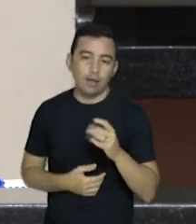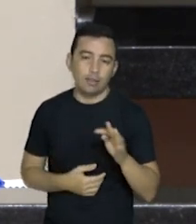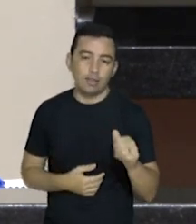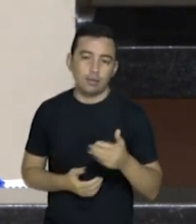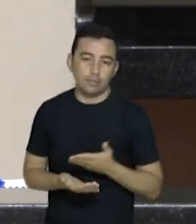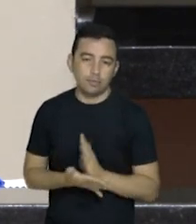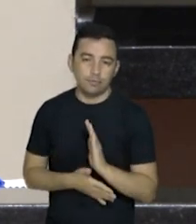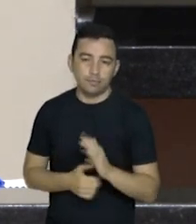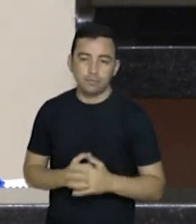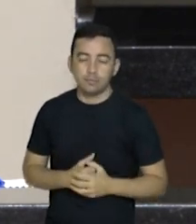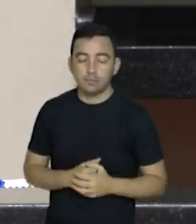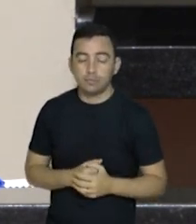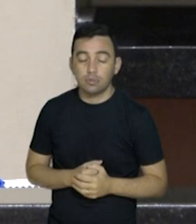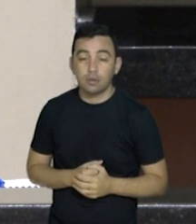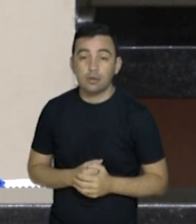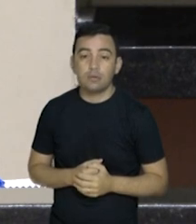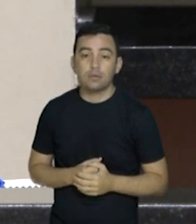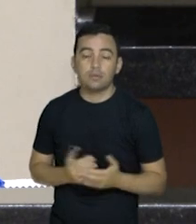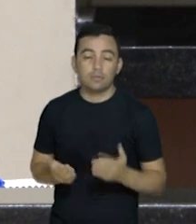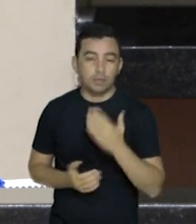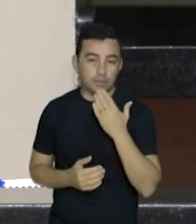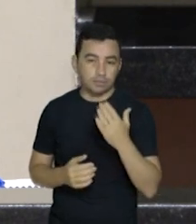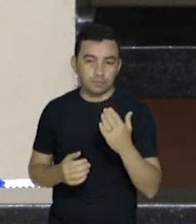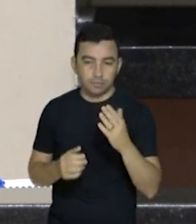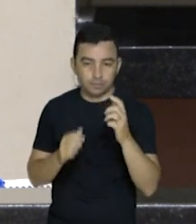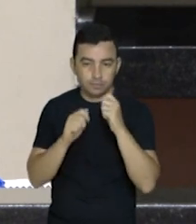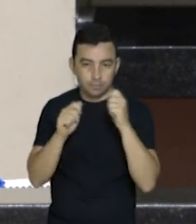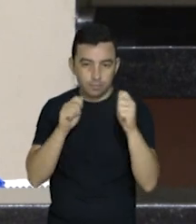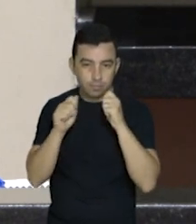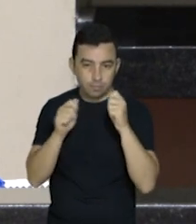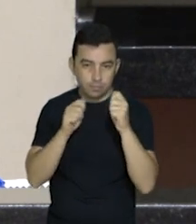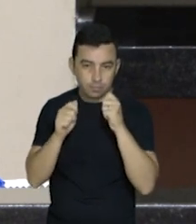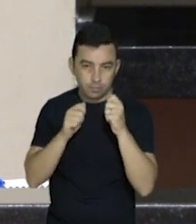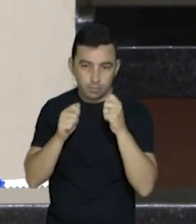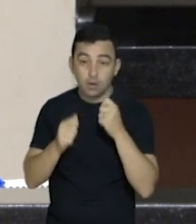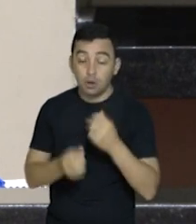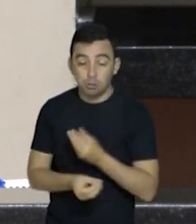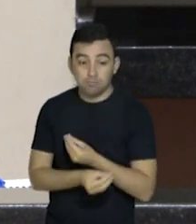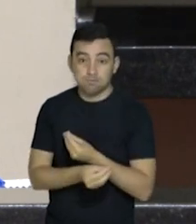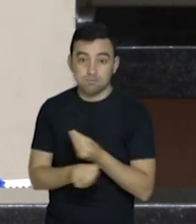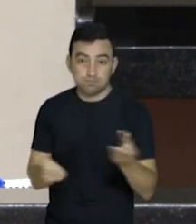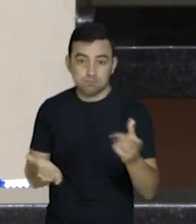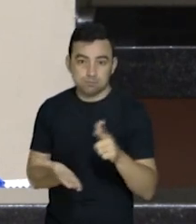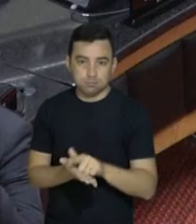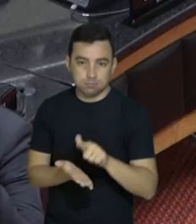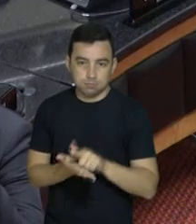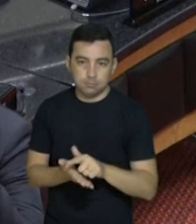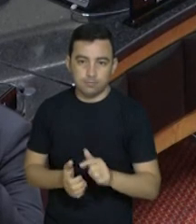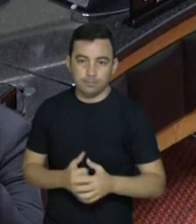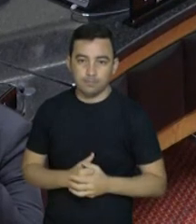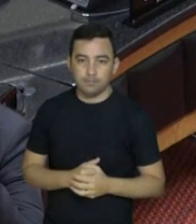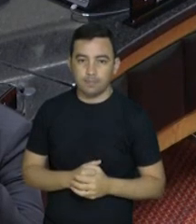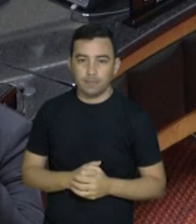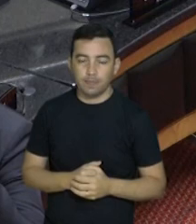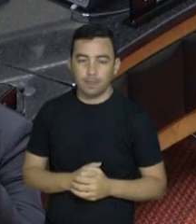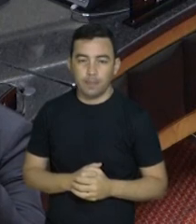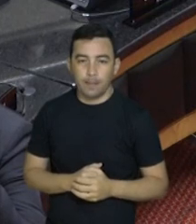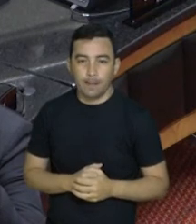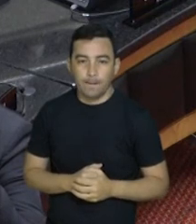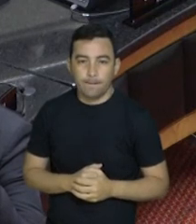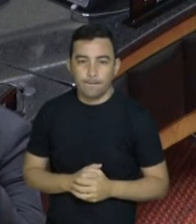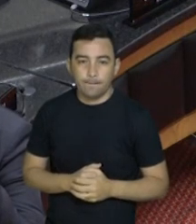aprovado solicito assessoria que proceda a distribuição do expediente